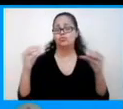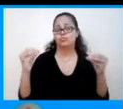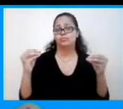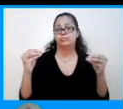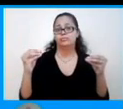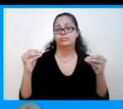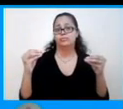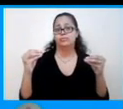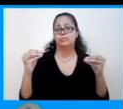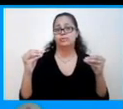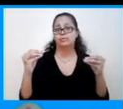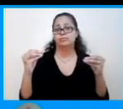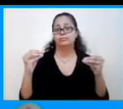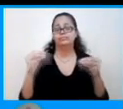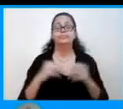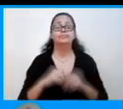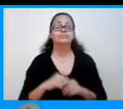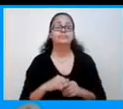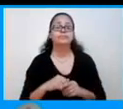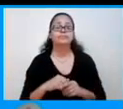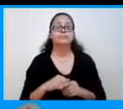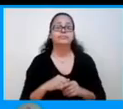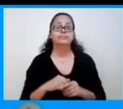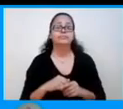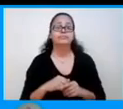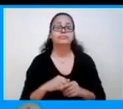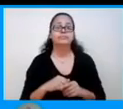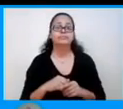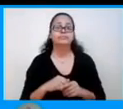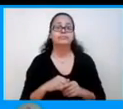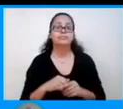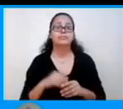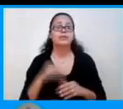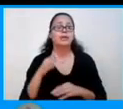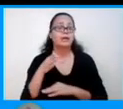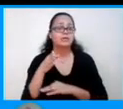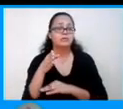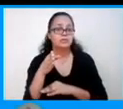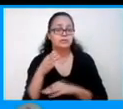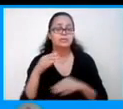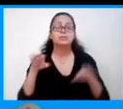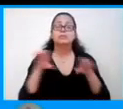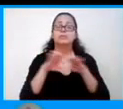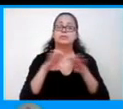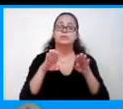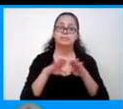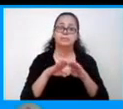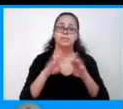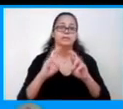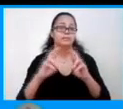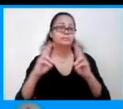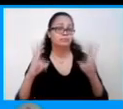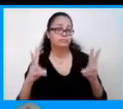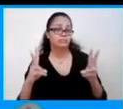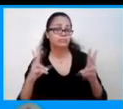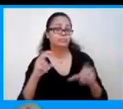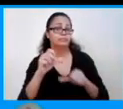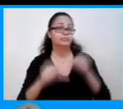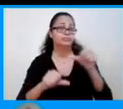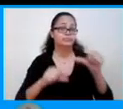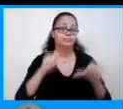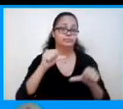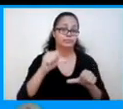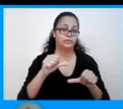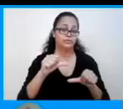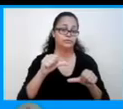surgiram aí as temperaturas mais elevadas. A direção dos ventos também foi alterada por conta das variações da pressão